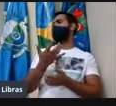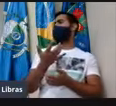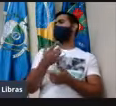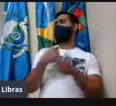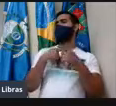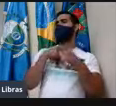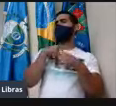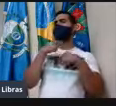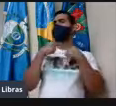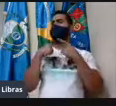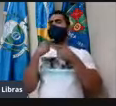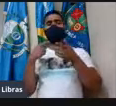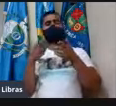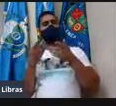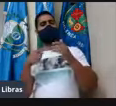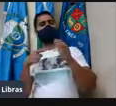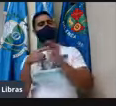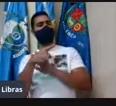sobre